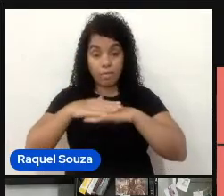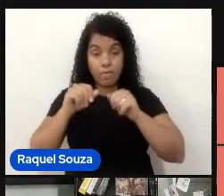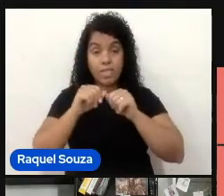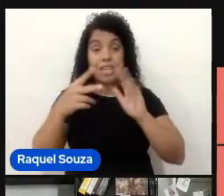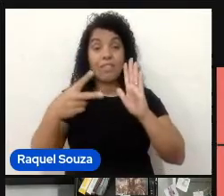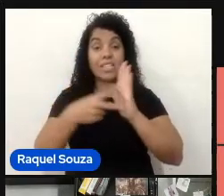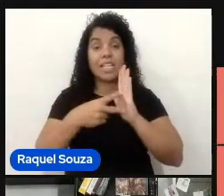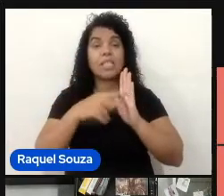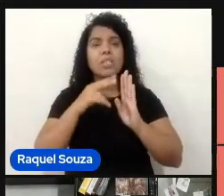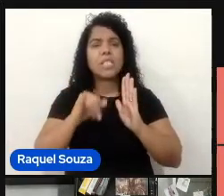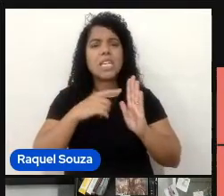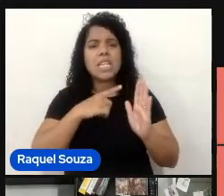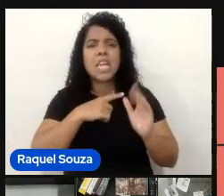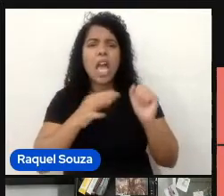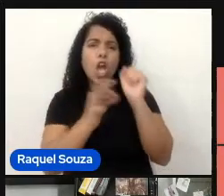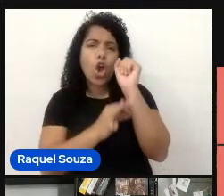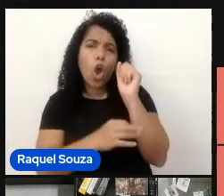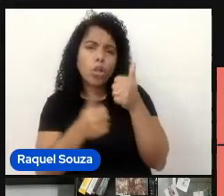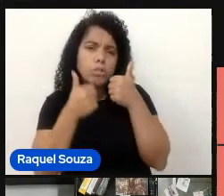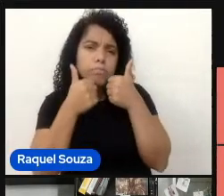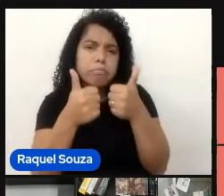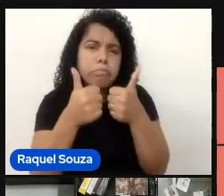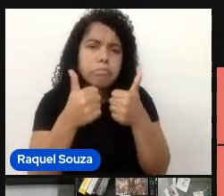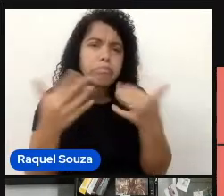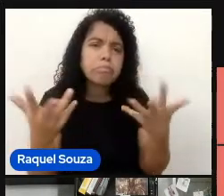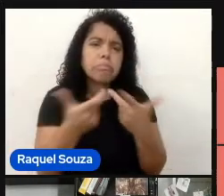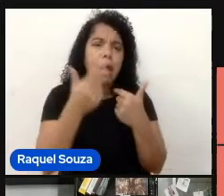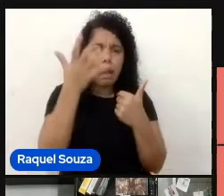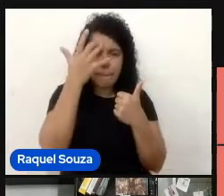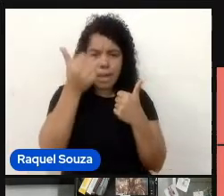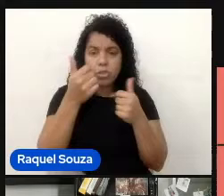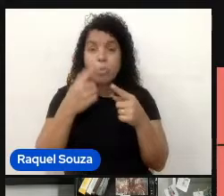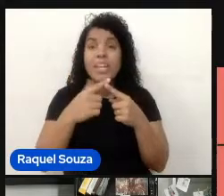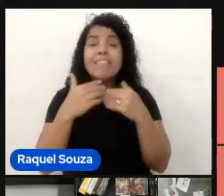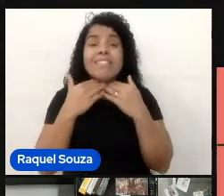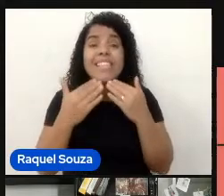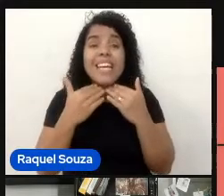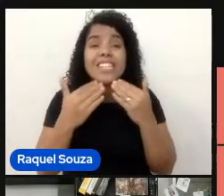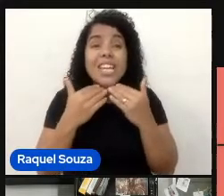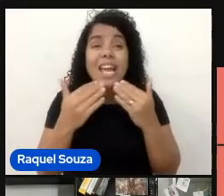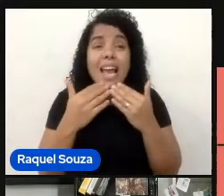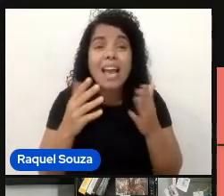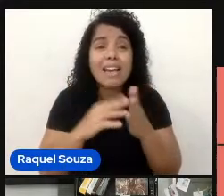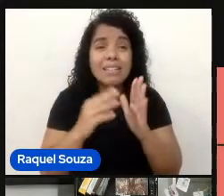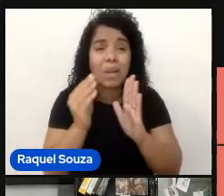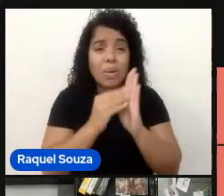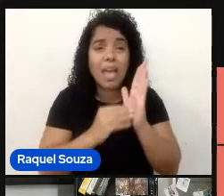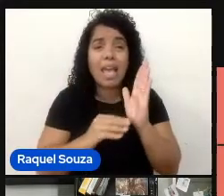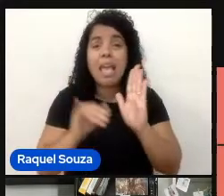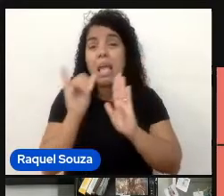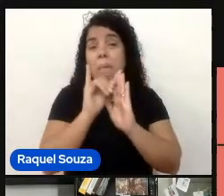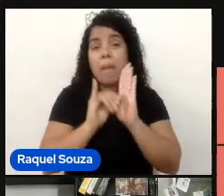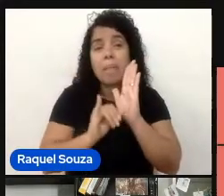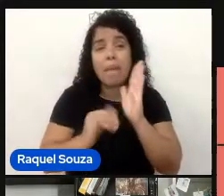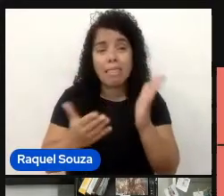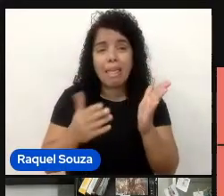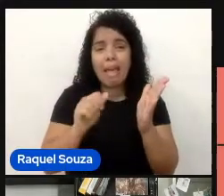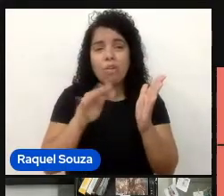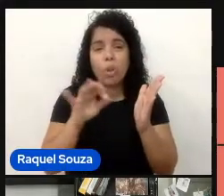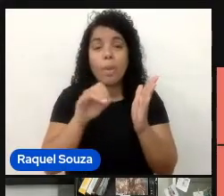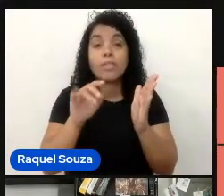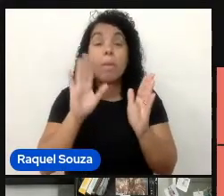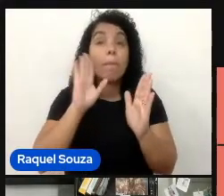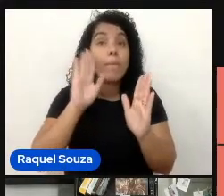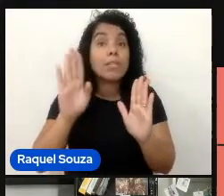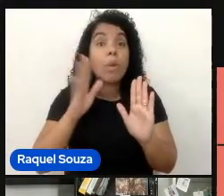o nosso código está maduro, porque não adianta a gente implementar uma automação, principalmente quando a gente fala de front-end,